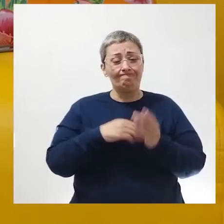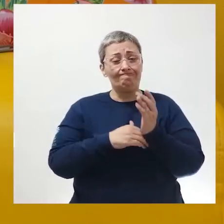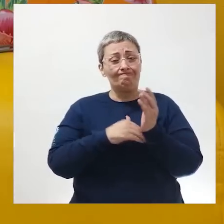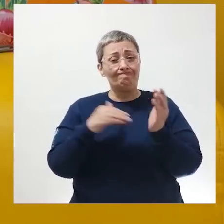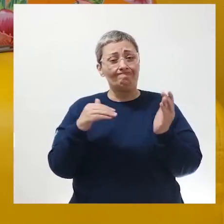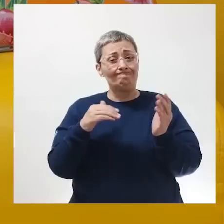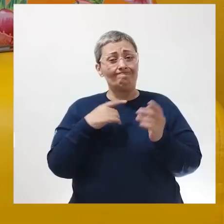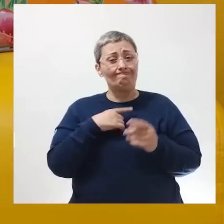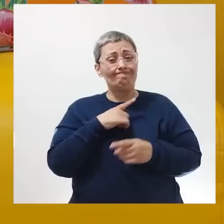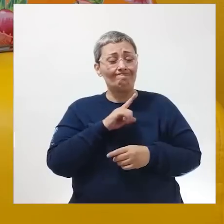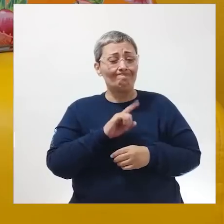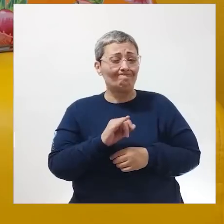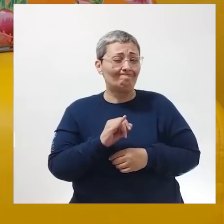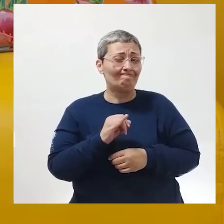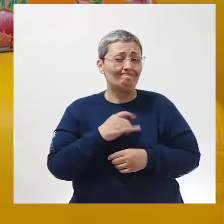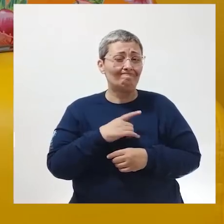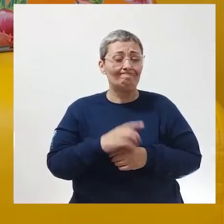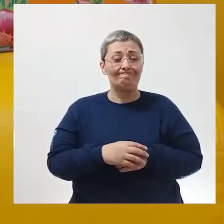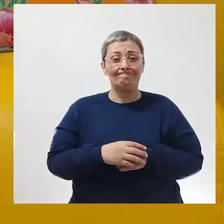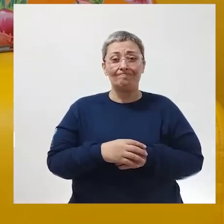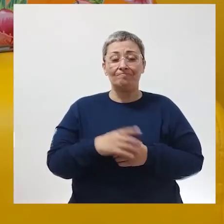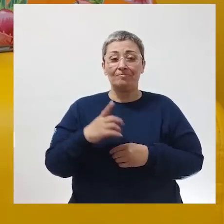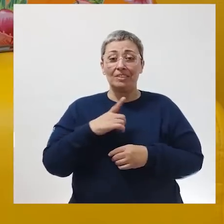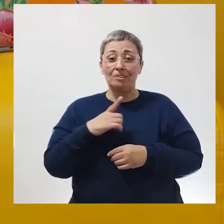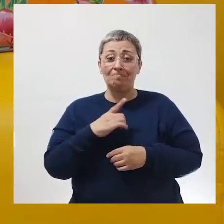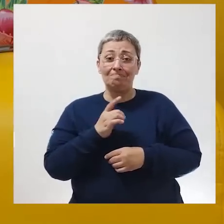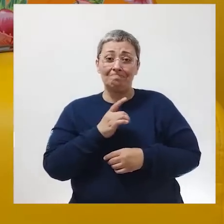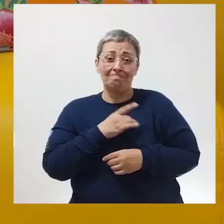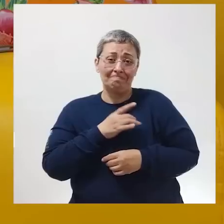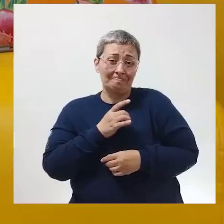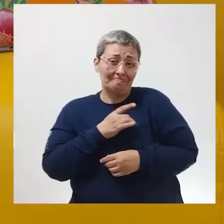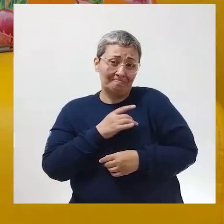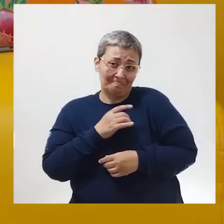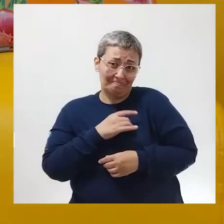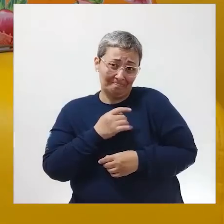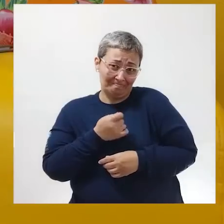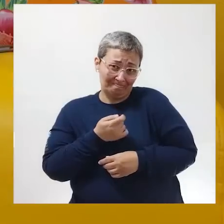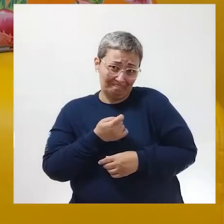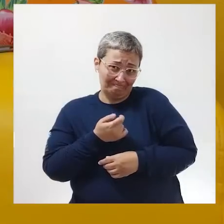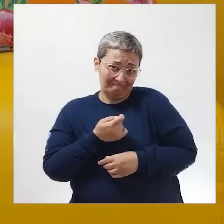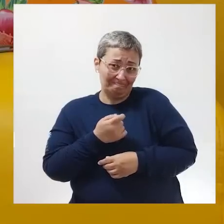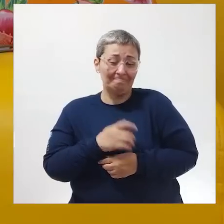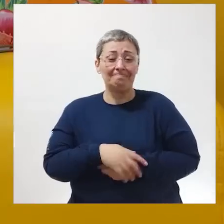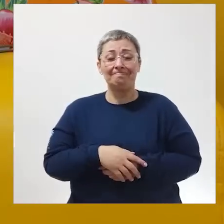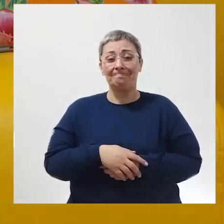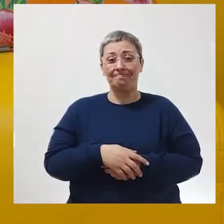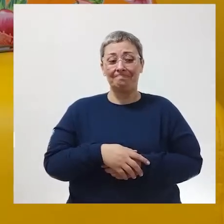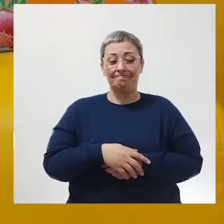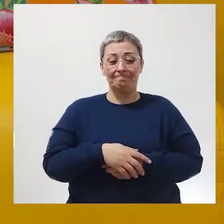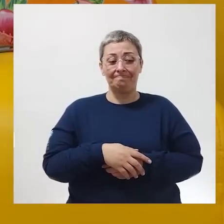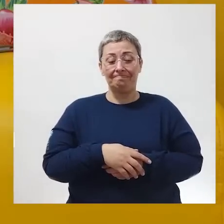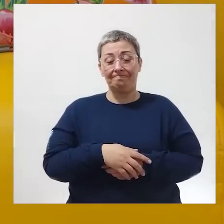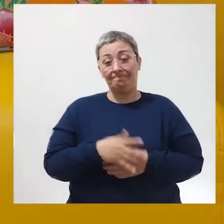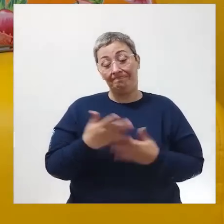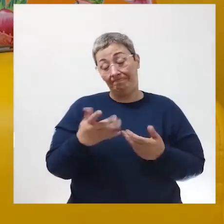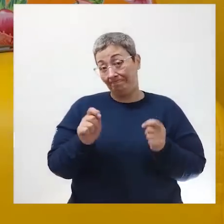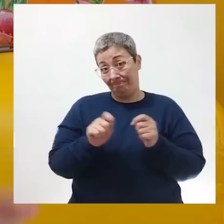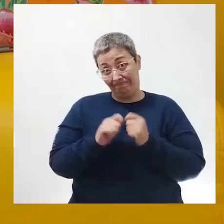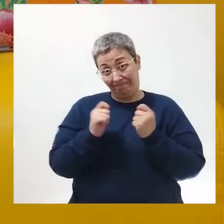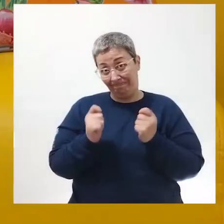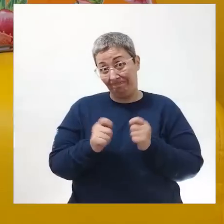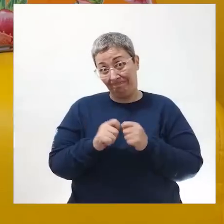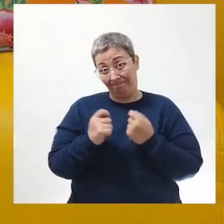tenho que confessar uma coisa para vocês. Eu senti uma pontinha assim de medo.